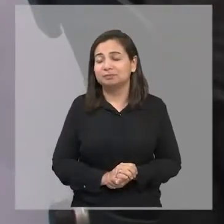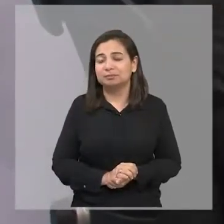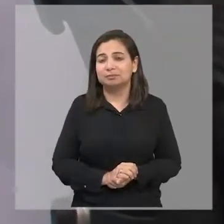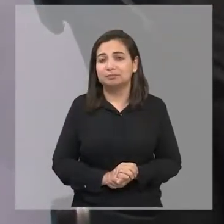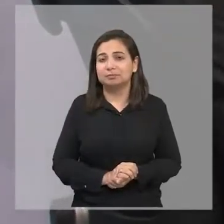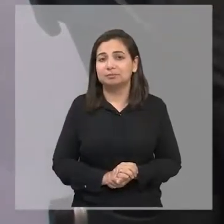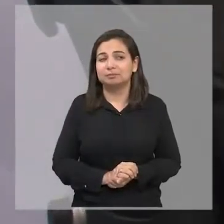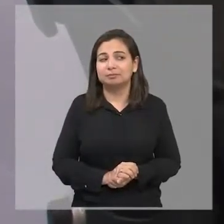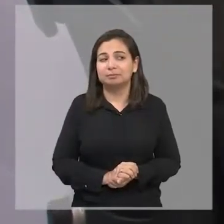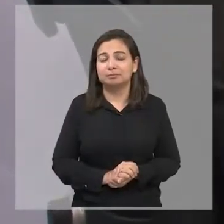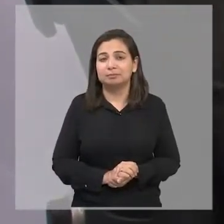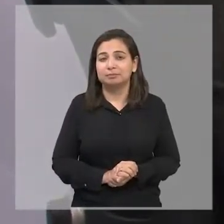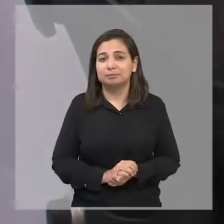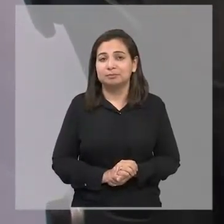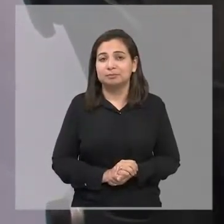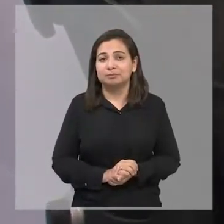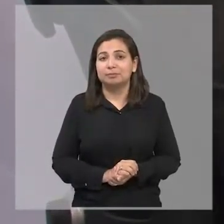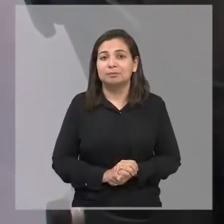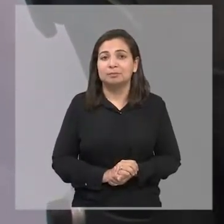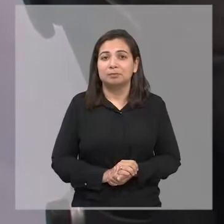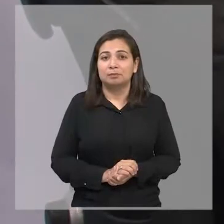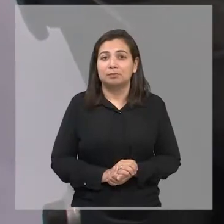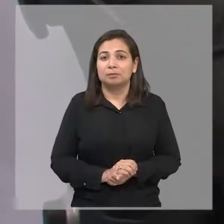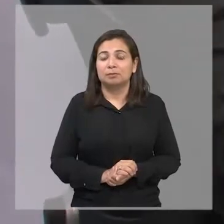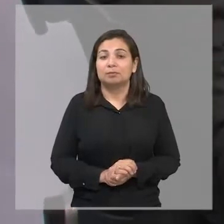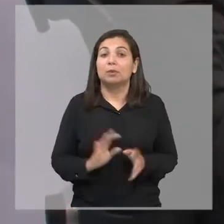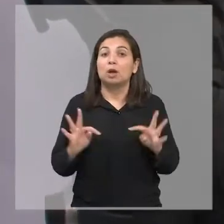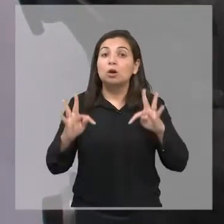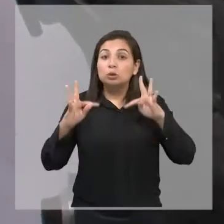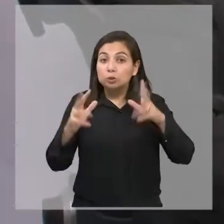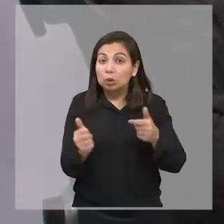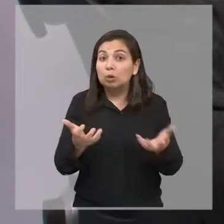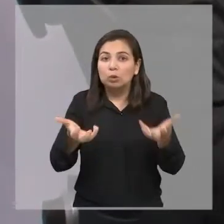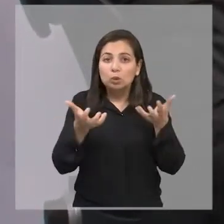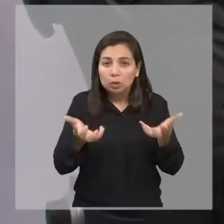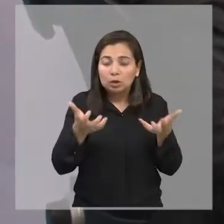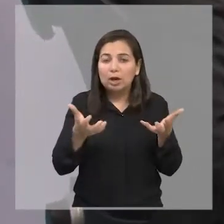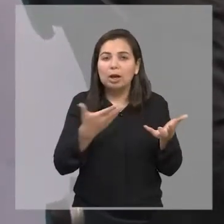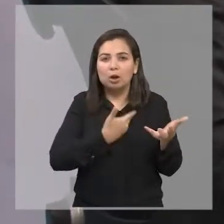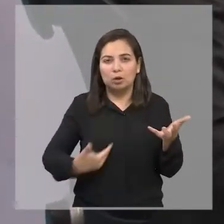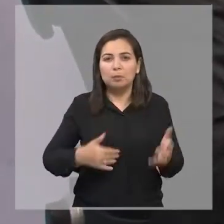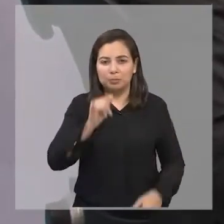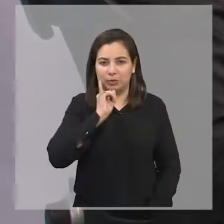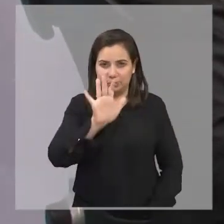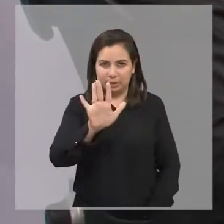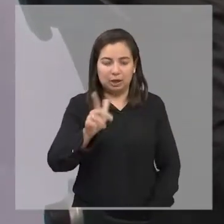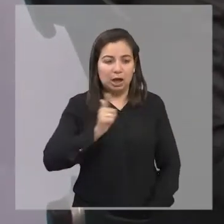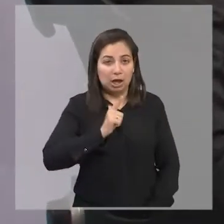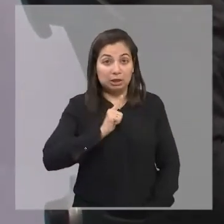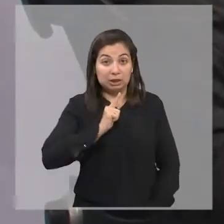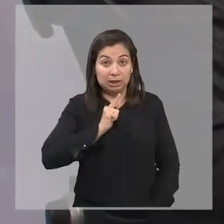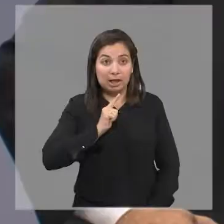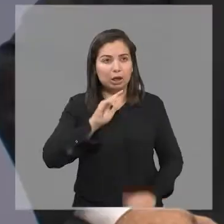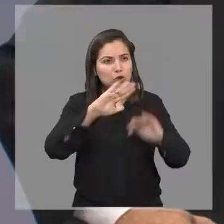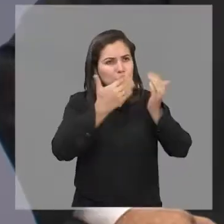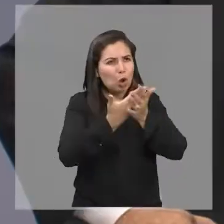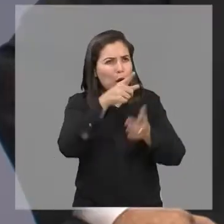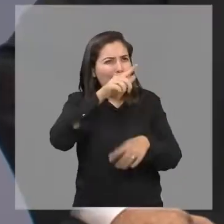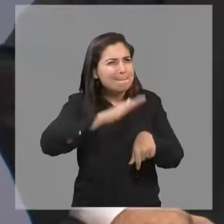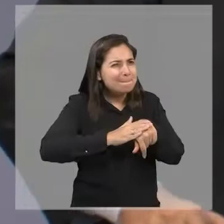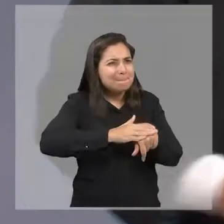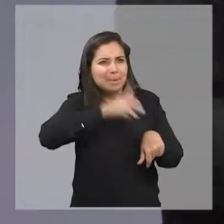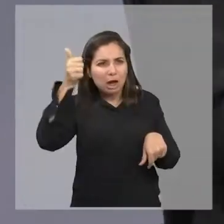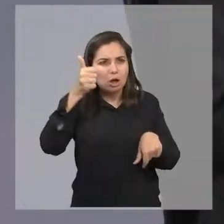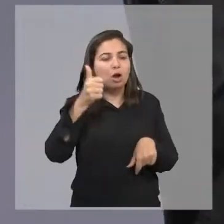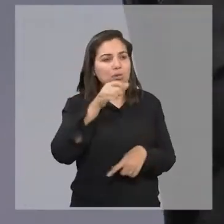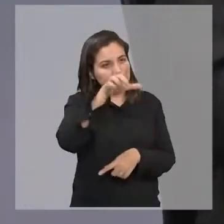professor Moreira. Nós precisamos romper com o estatismo. Todo mundo quer ser funcionário do governo. Você pega o melhor aluno do colégio, o melhor colégio de Fortaleza, o que é que